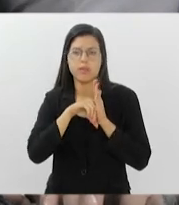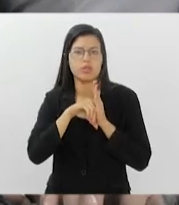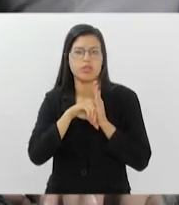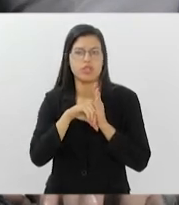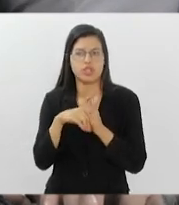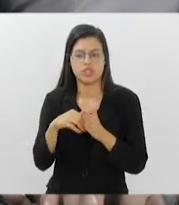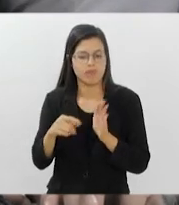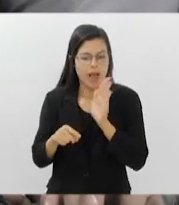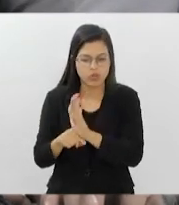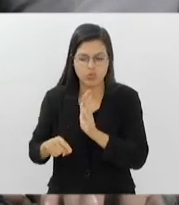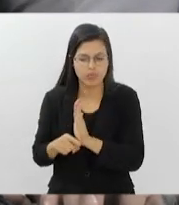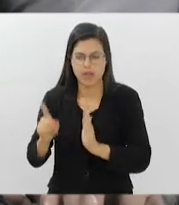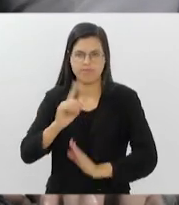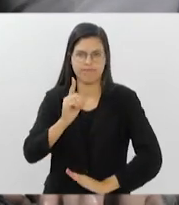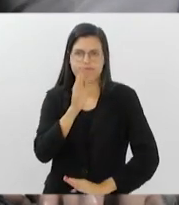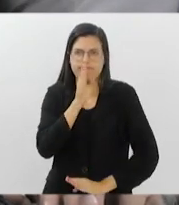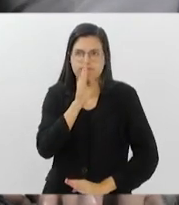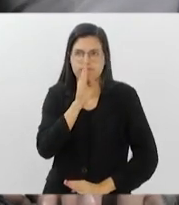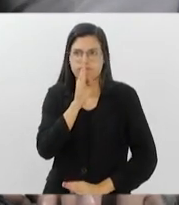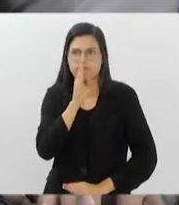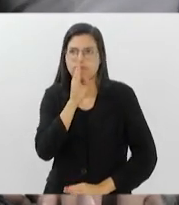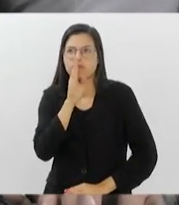botar o óculos, já estou meio velho.